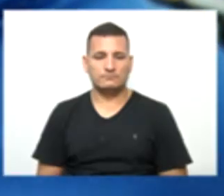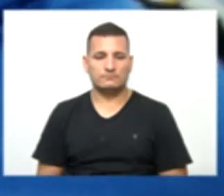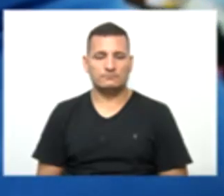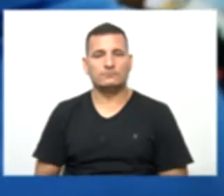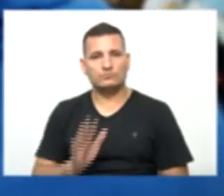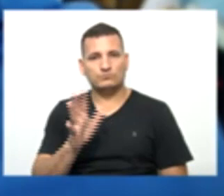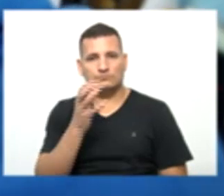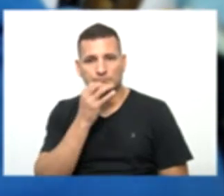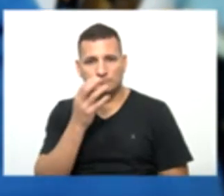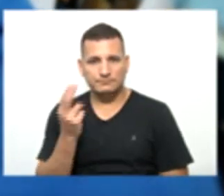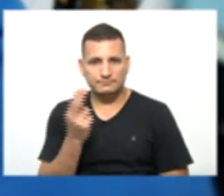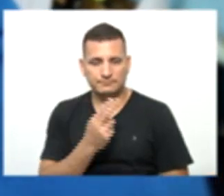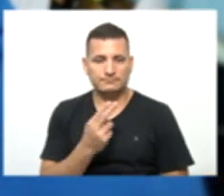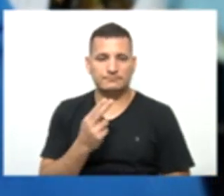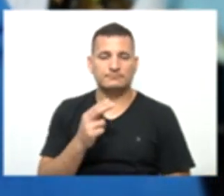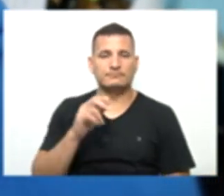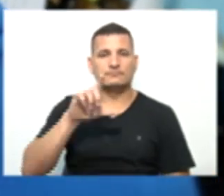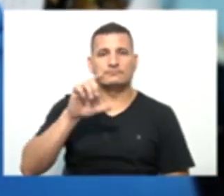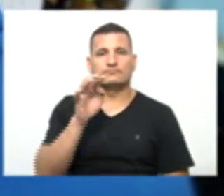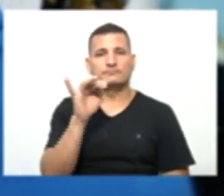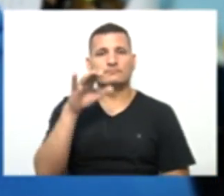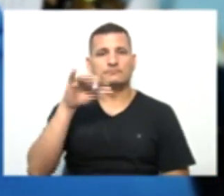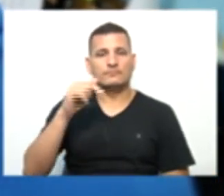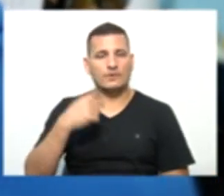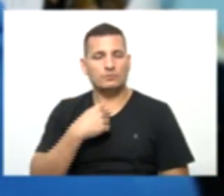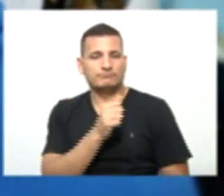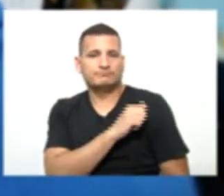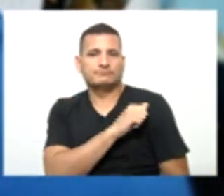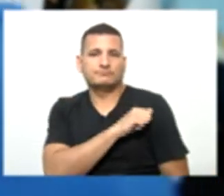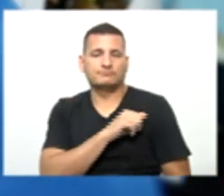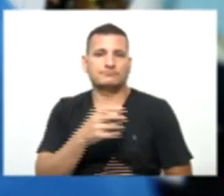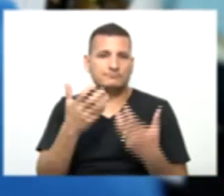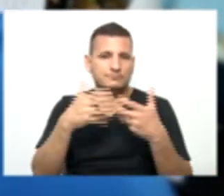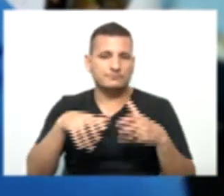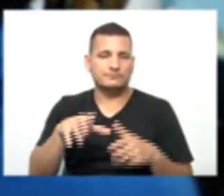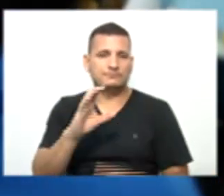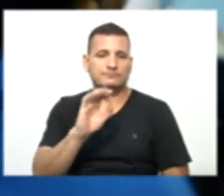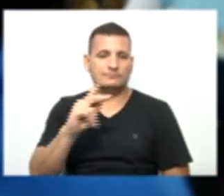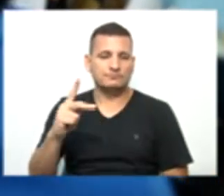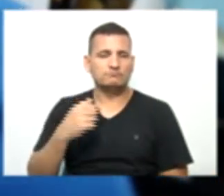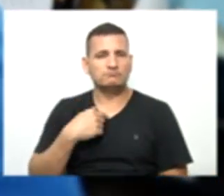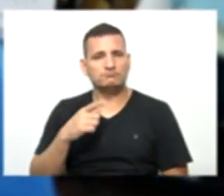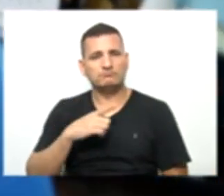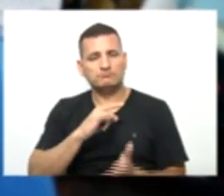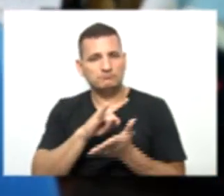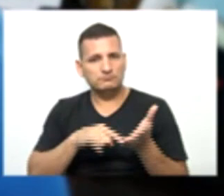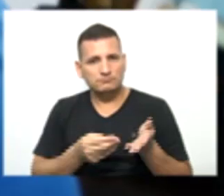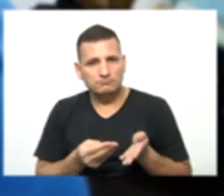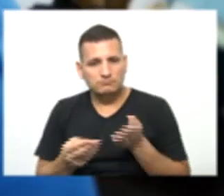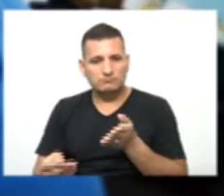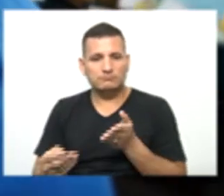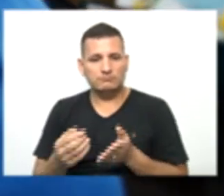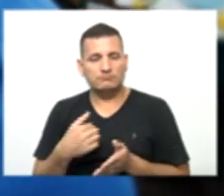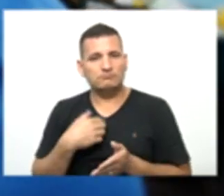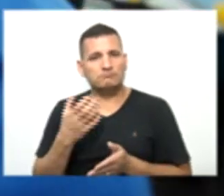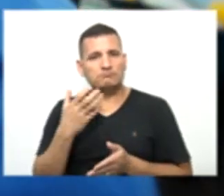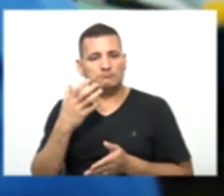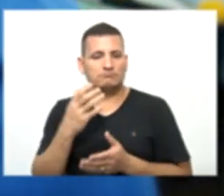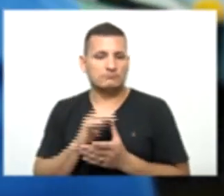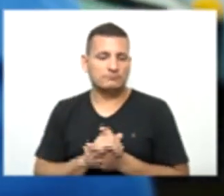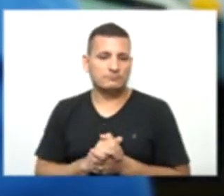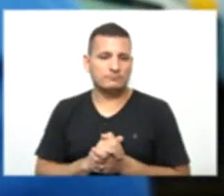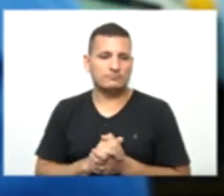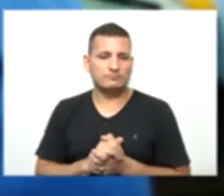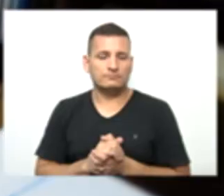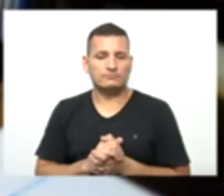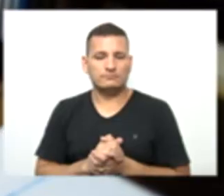Olá, tudo bem? Meu nome é Alexia Letícia e sou aluna de Cooperativismo do IFRA. Trouxe minha documentação para estagiar aqui no Serviço de Aprendizagem Nacional de Cooperativismo do